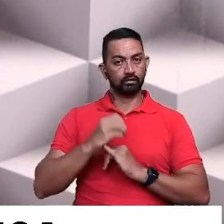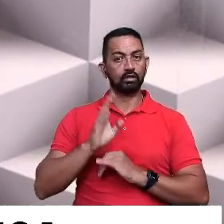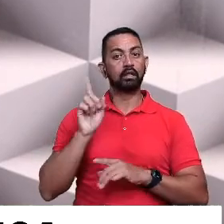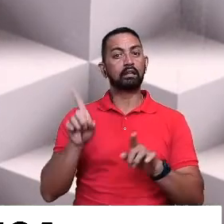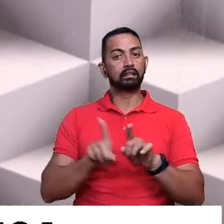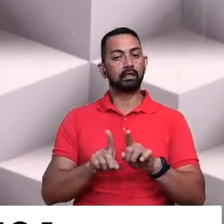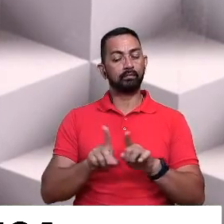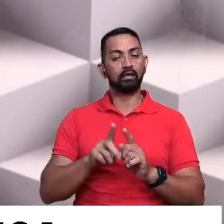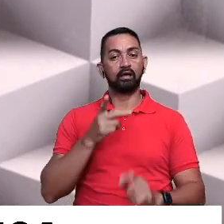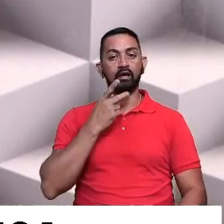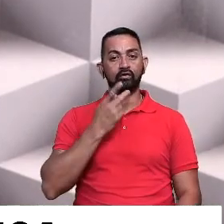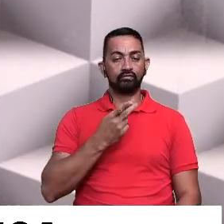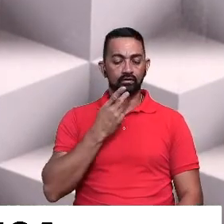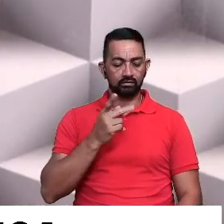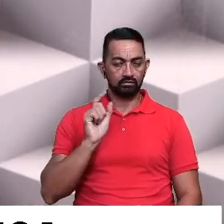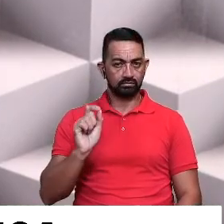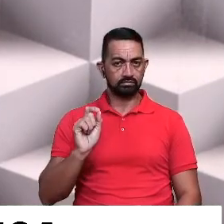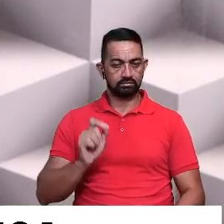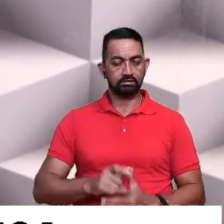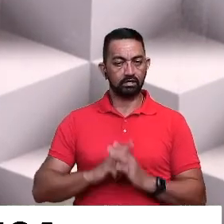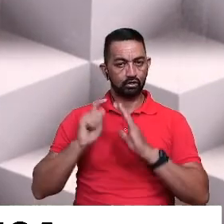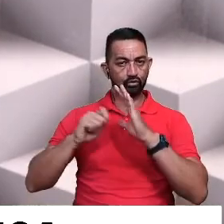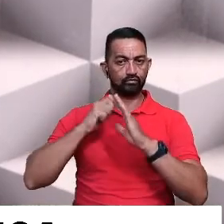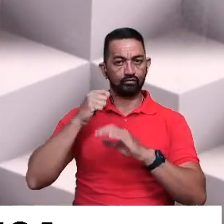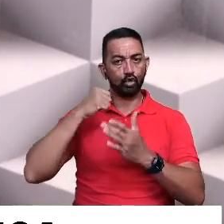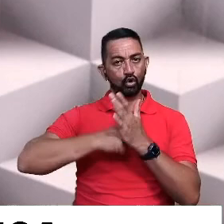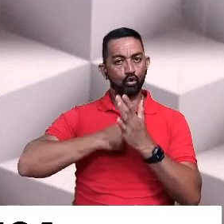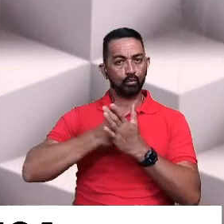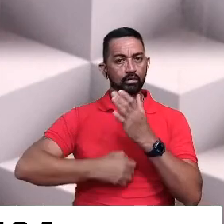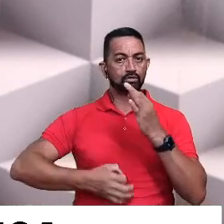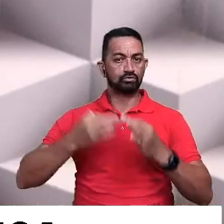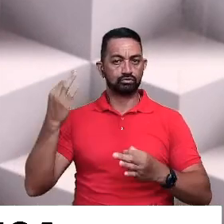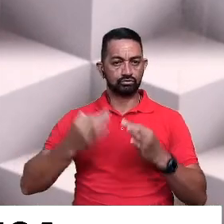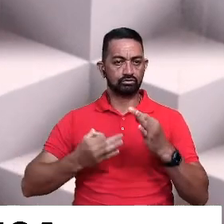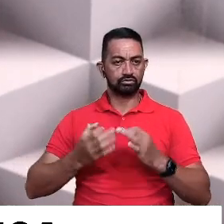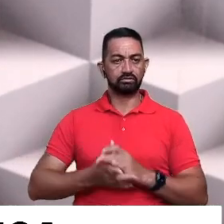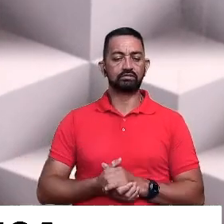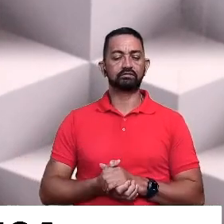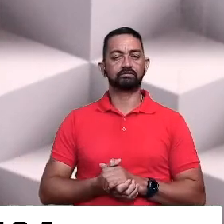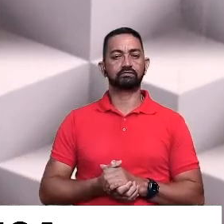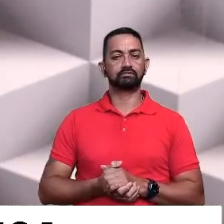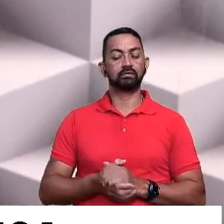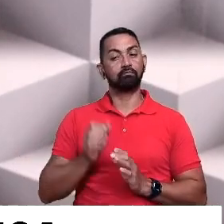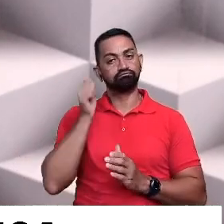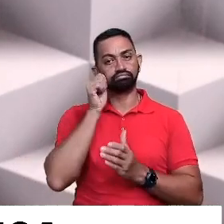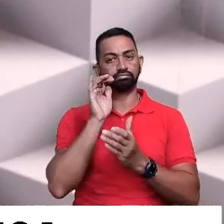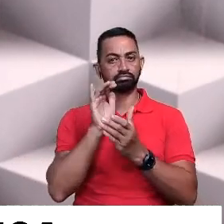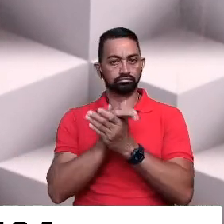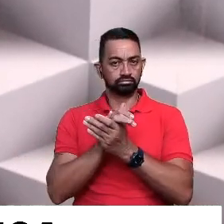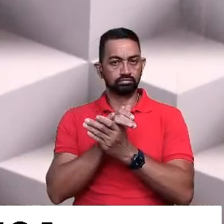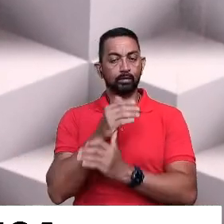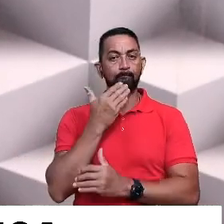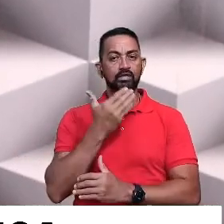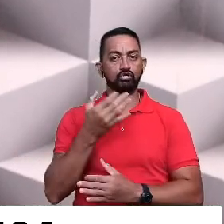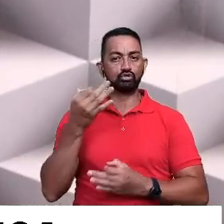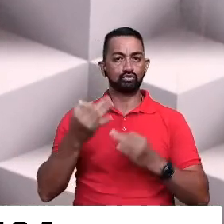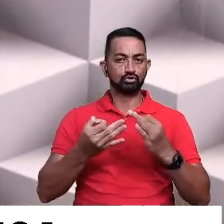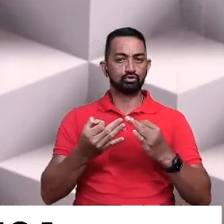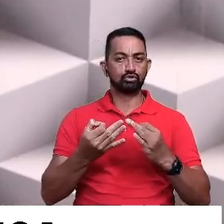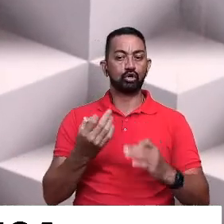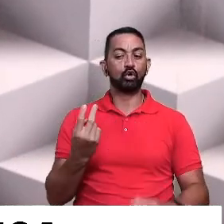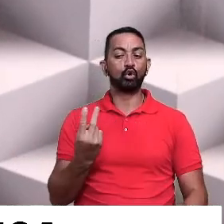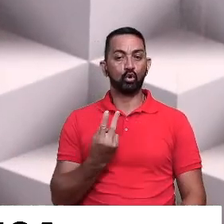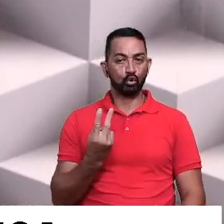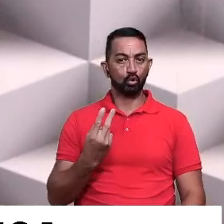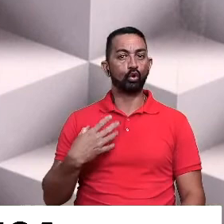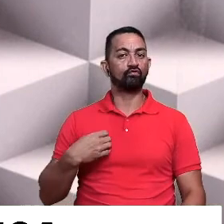eles também chegaram a citar no vídeo, cobrando por justiça, a esposa, né, do Vanderlei e